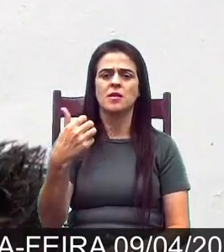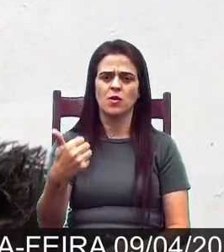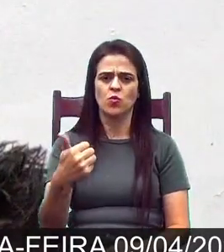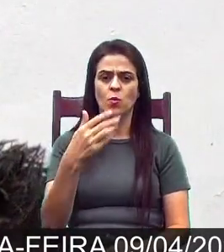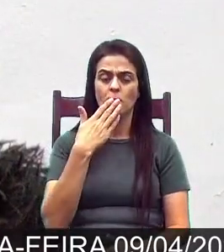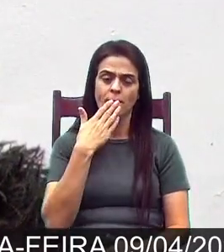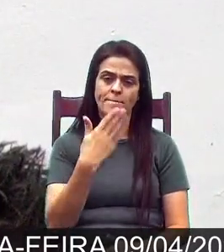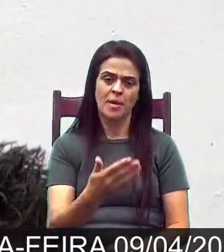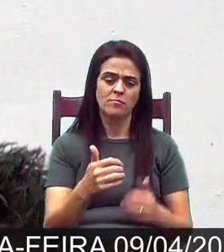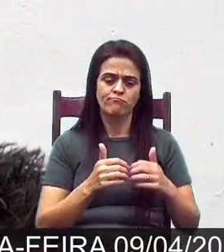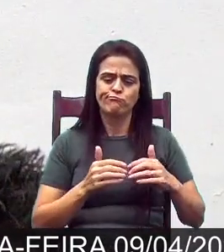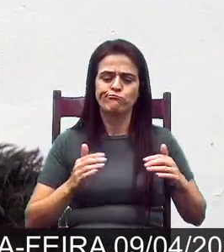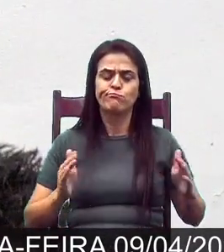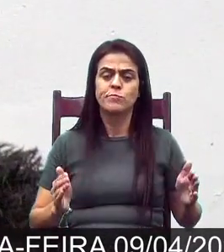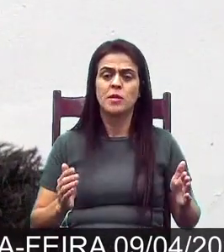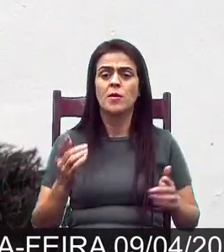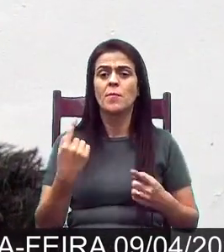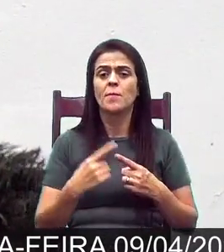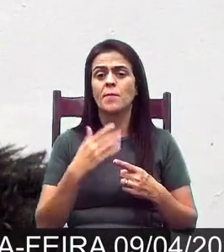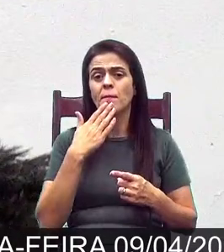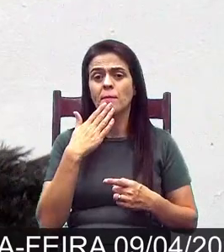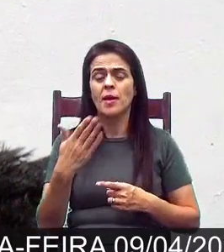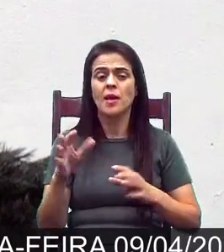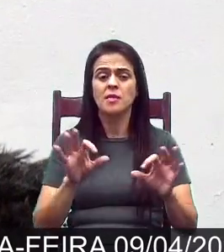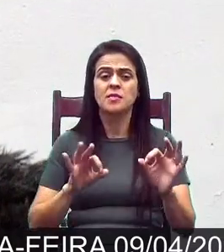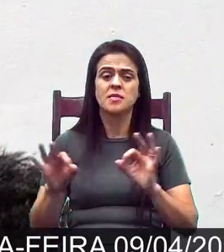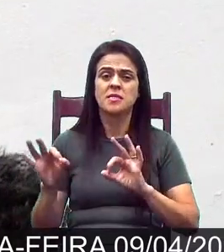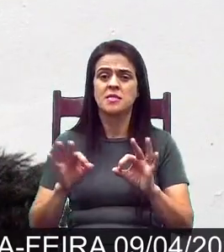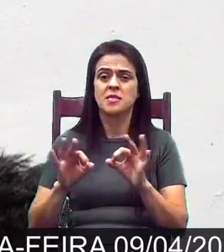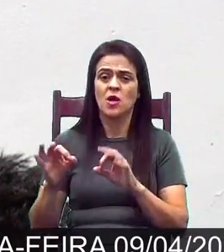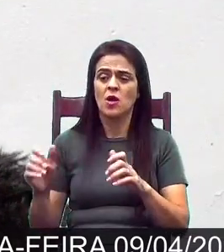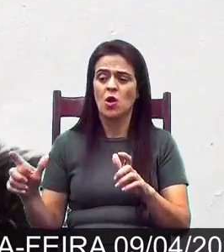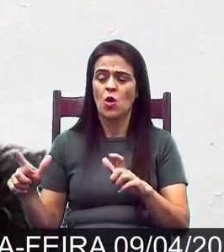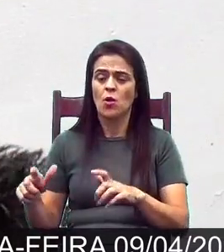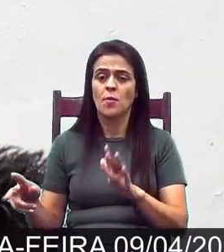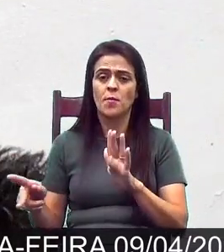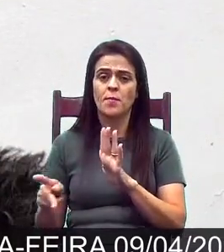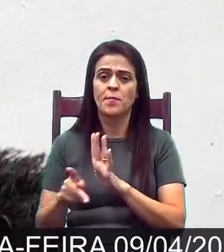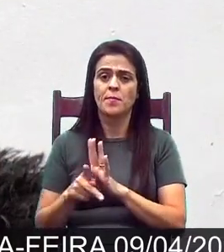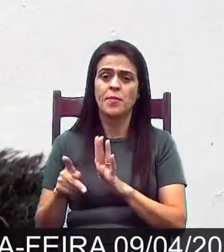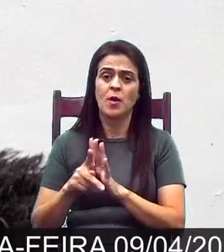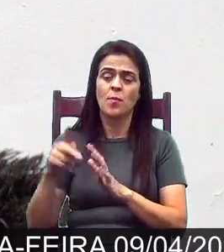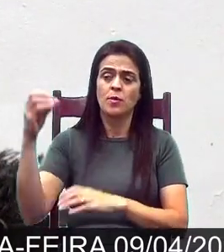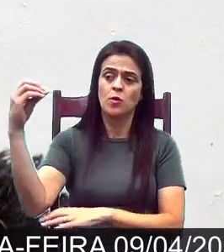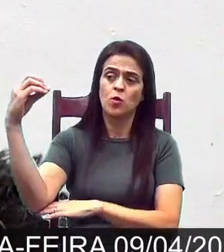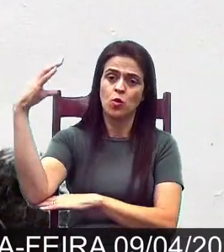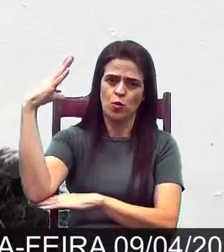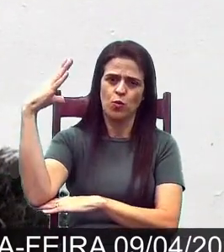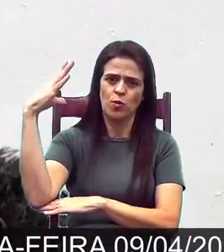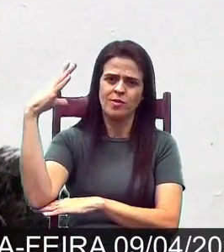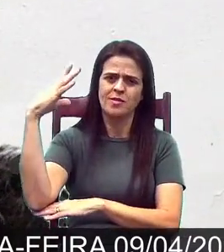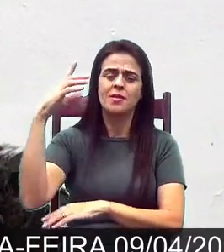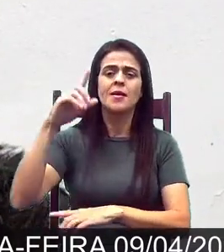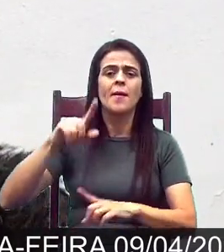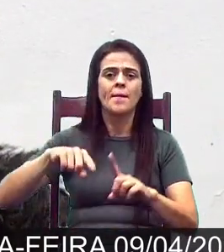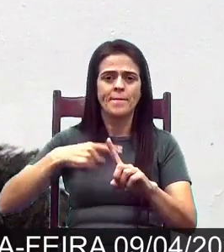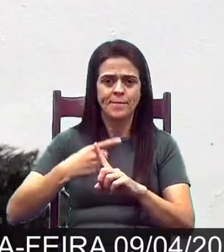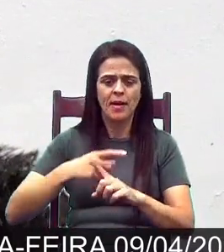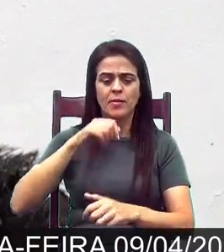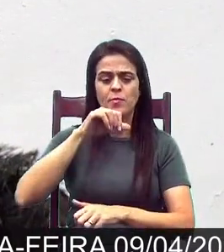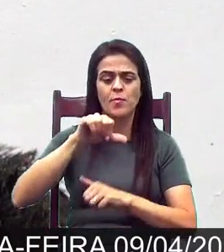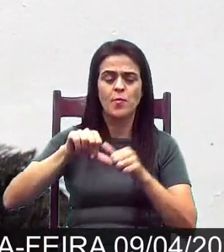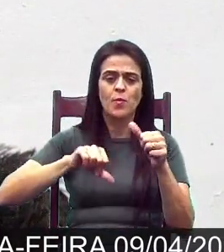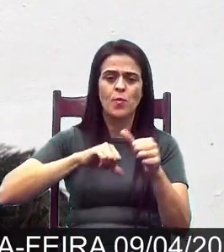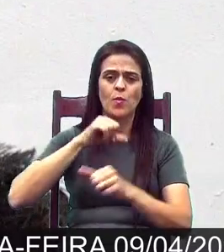Nós solicitamos ainda que seja encaminhado expediente ao Departamento Municipal de Iluminação Pública para que seja feita a troca